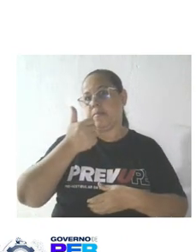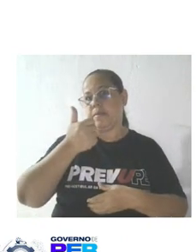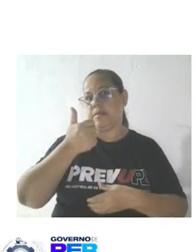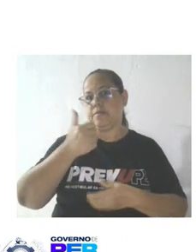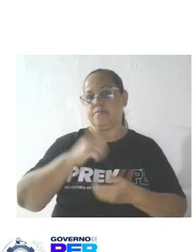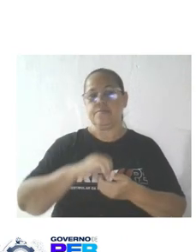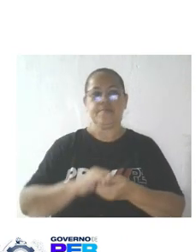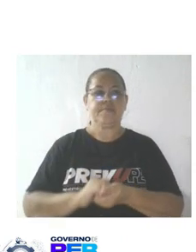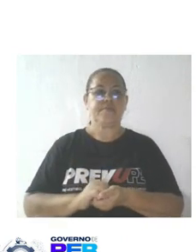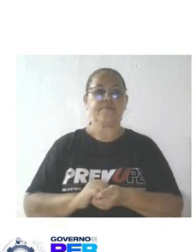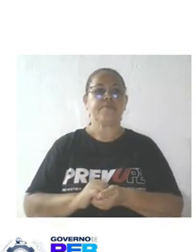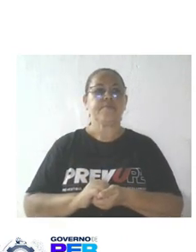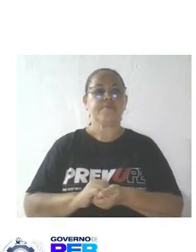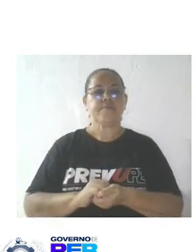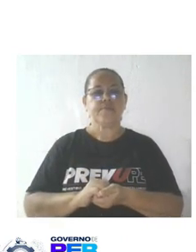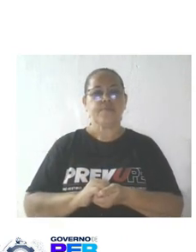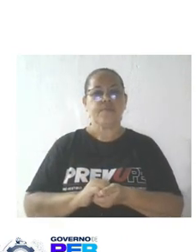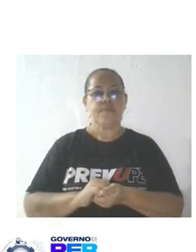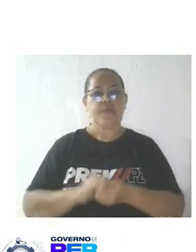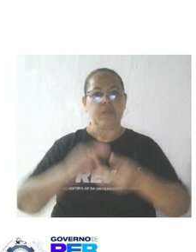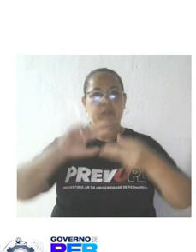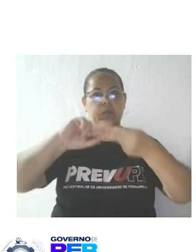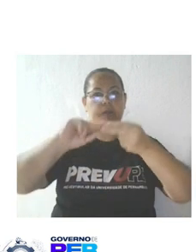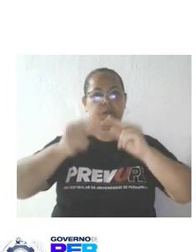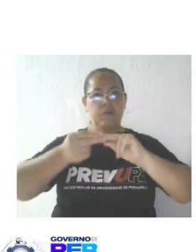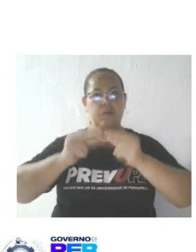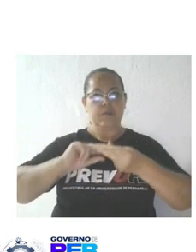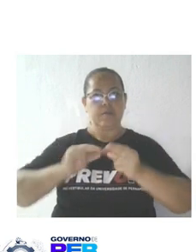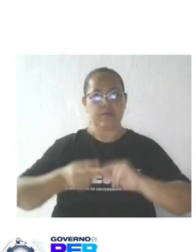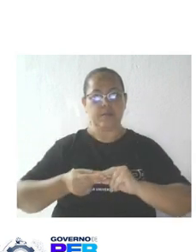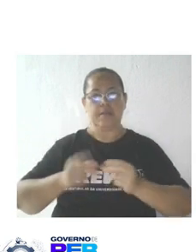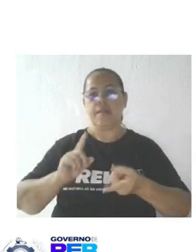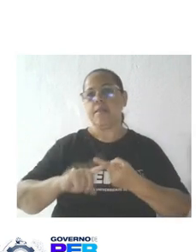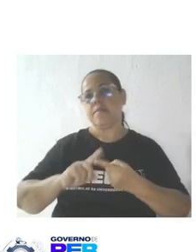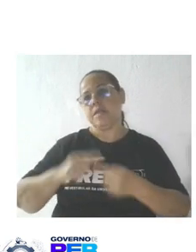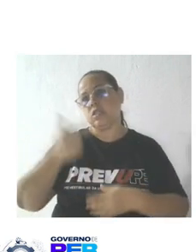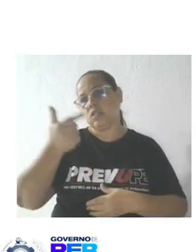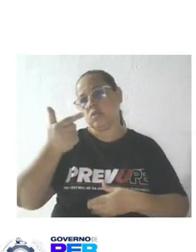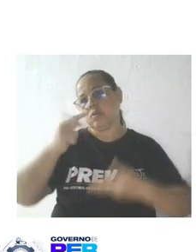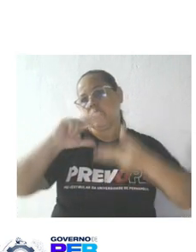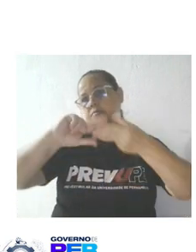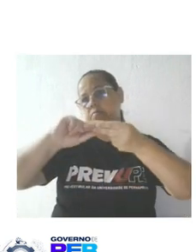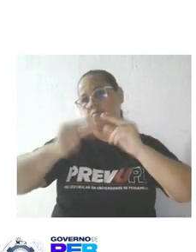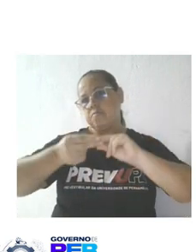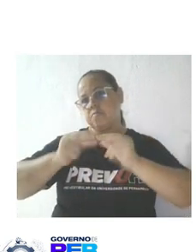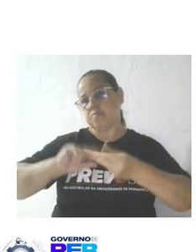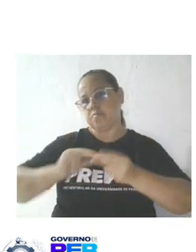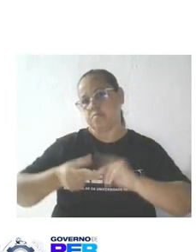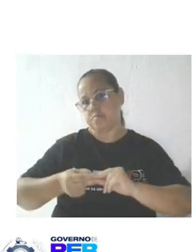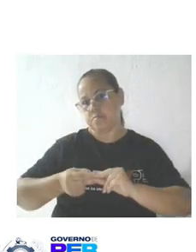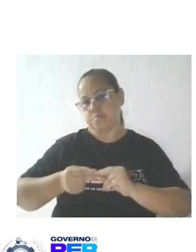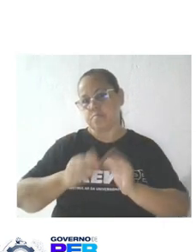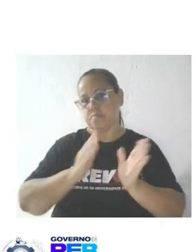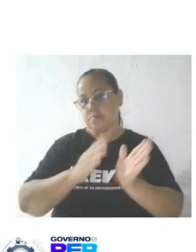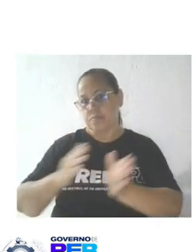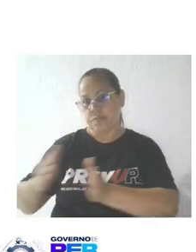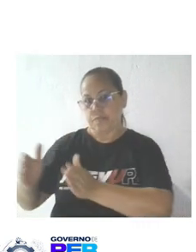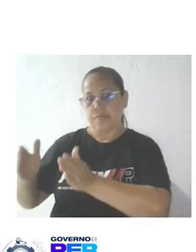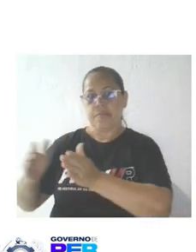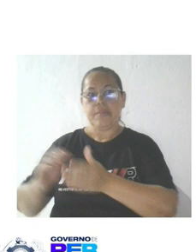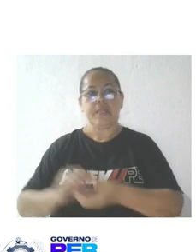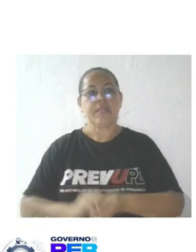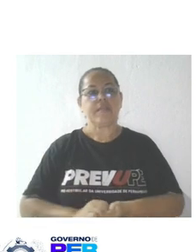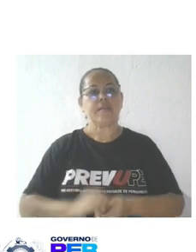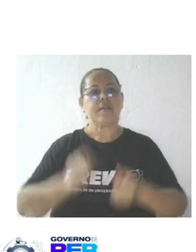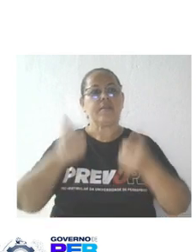de nucleotídeos e colocou uma segunda sequência de nucleotídeos aqui embaixo. E ele